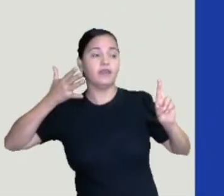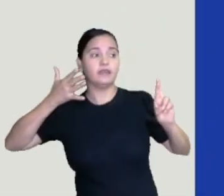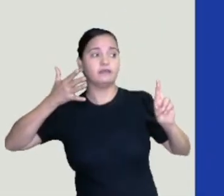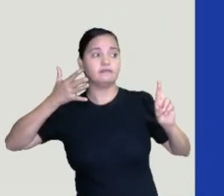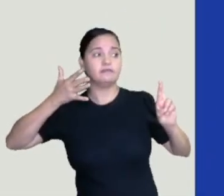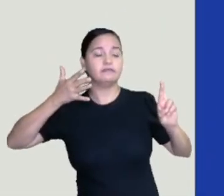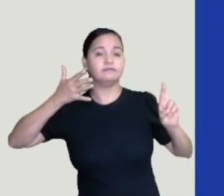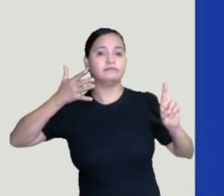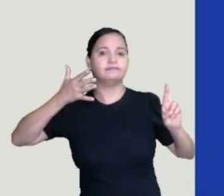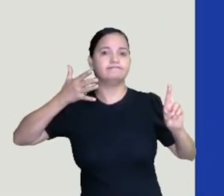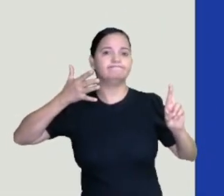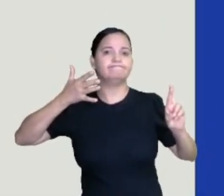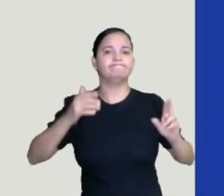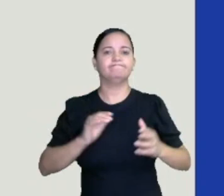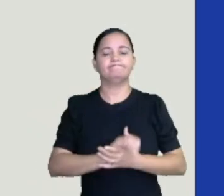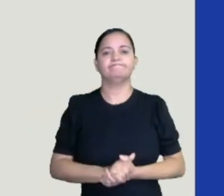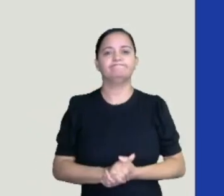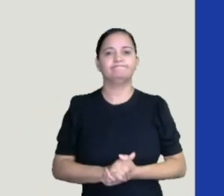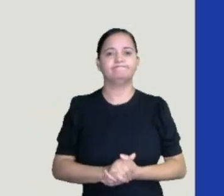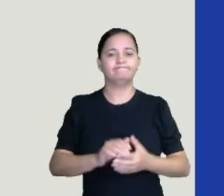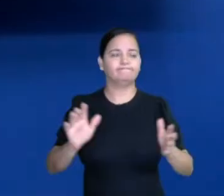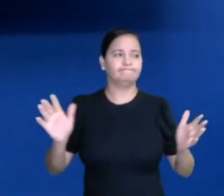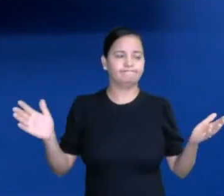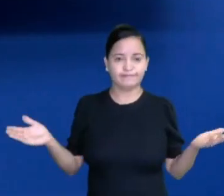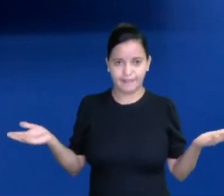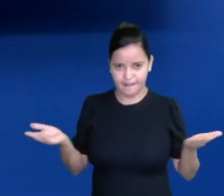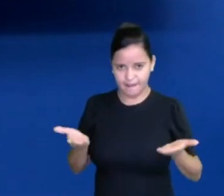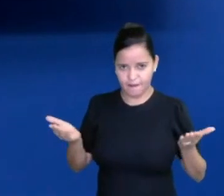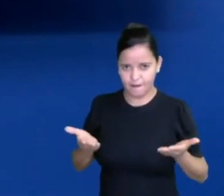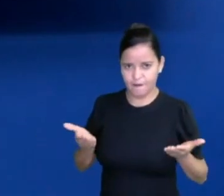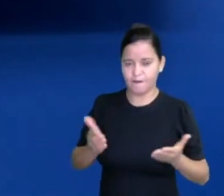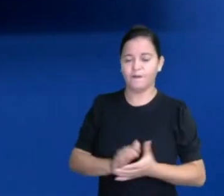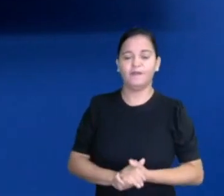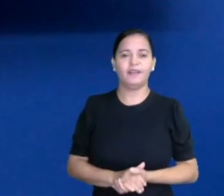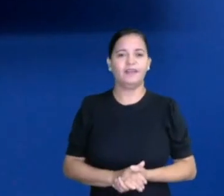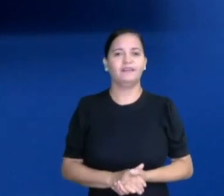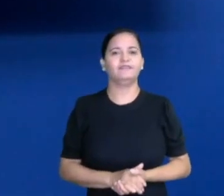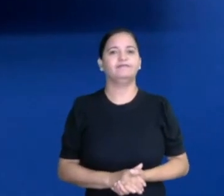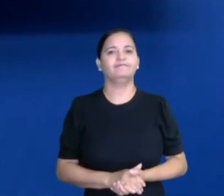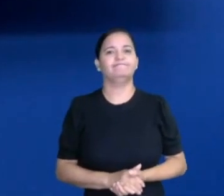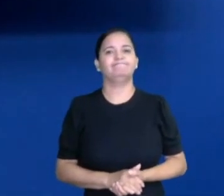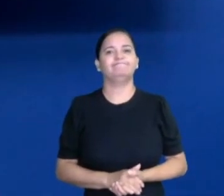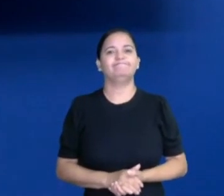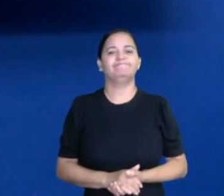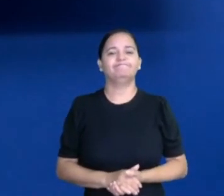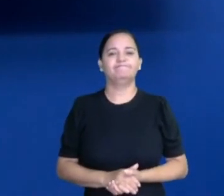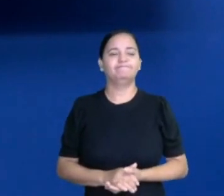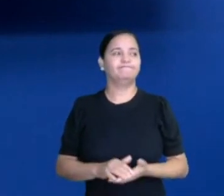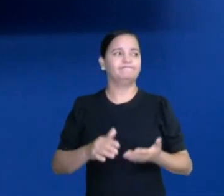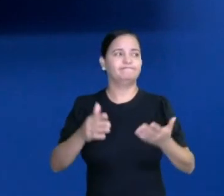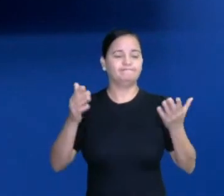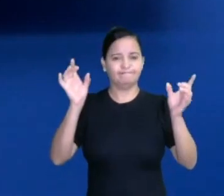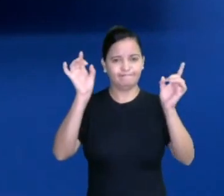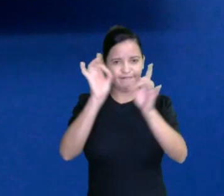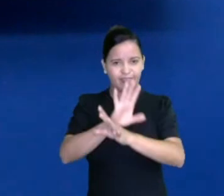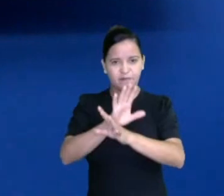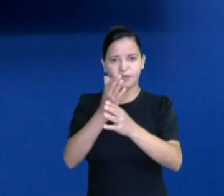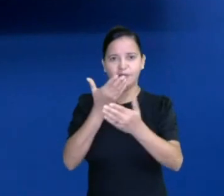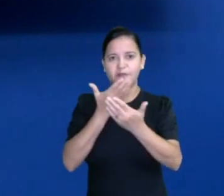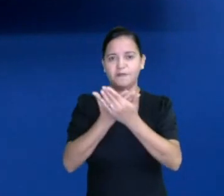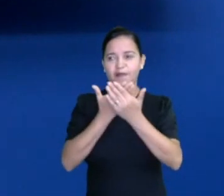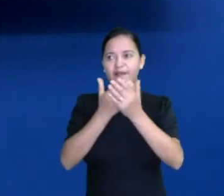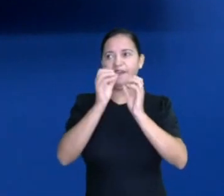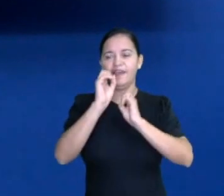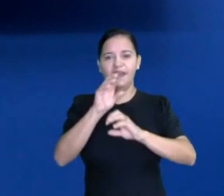referências. E aí, foca aqui em mim, né? E aí a gente agora termina a nossa